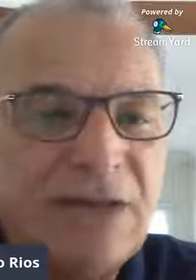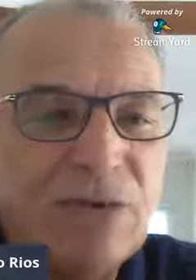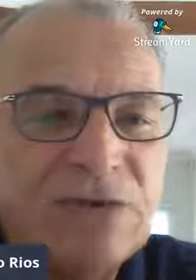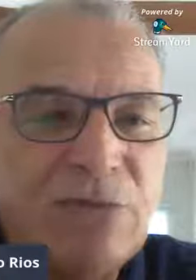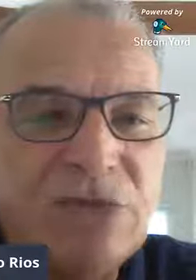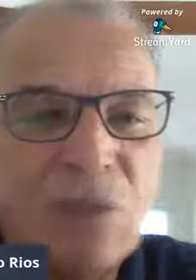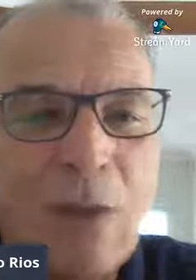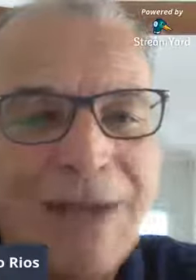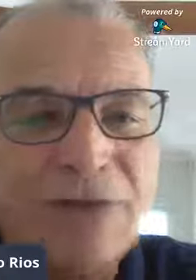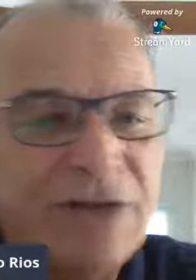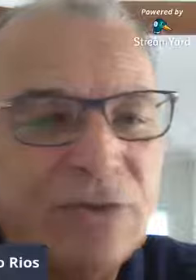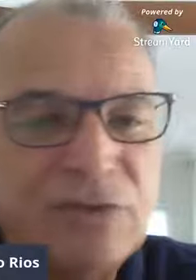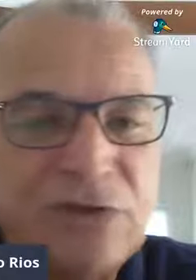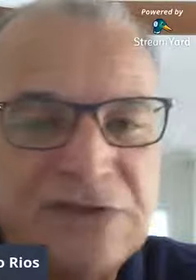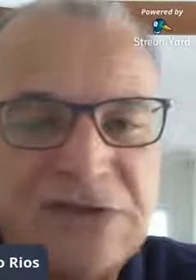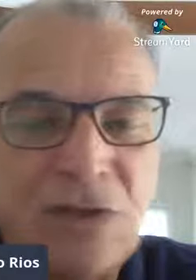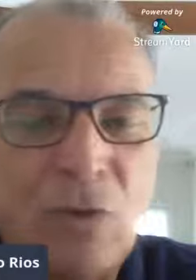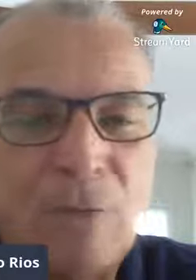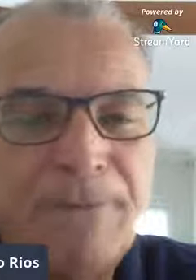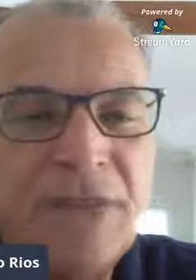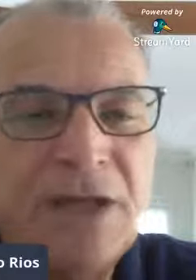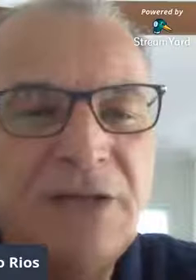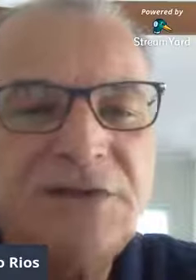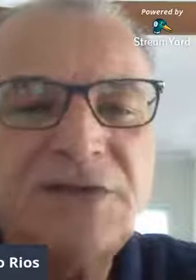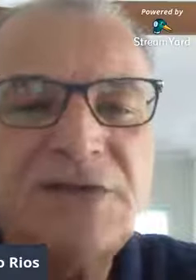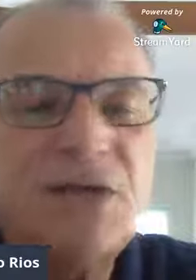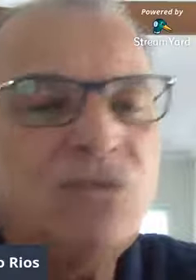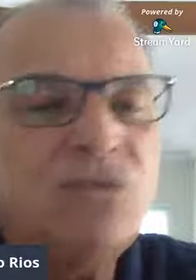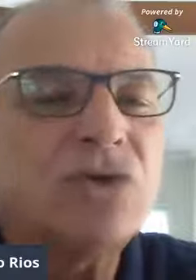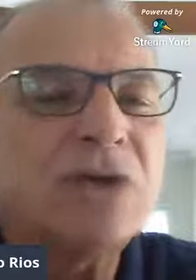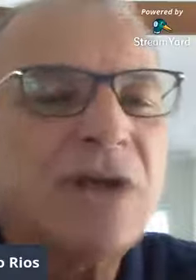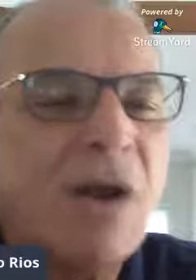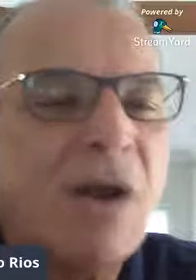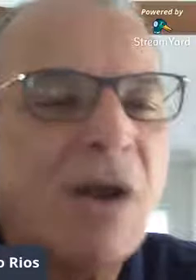até 2004, até 2005, não existia um